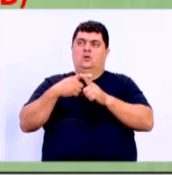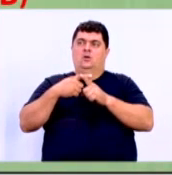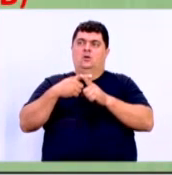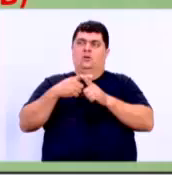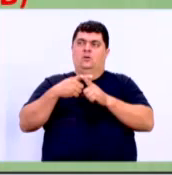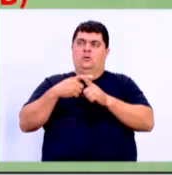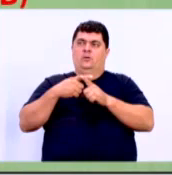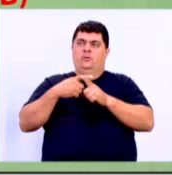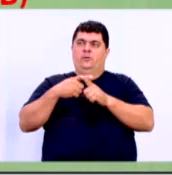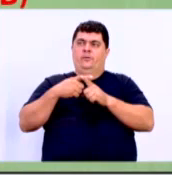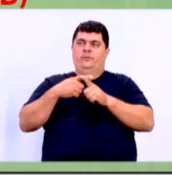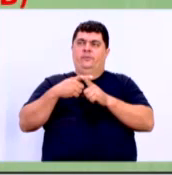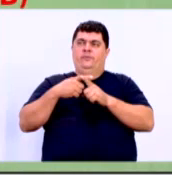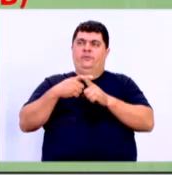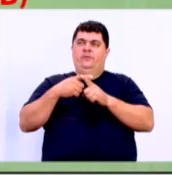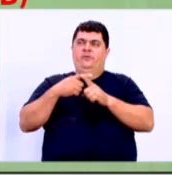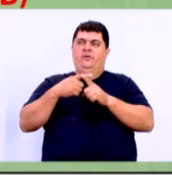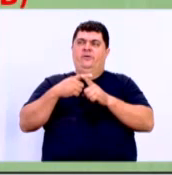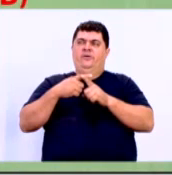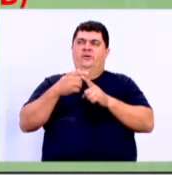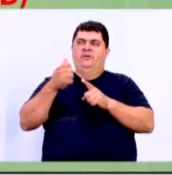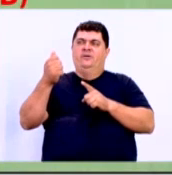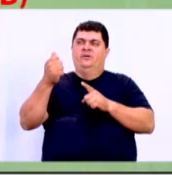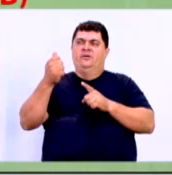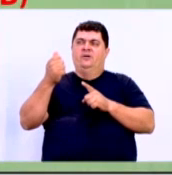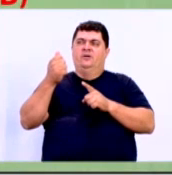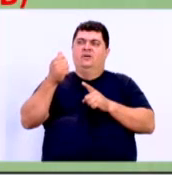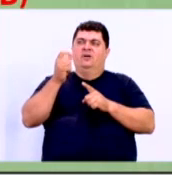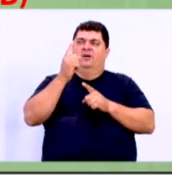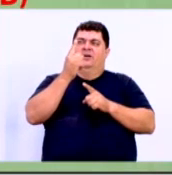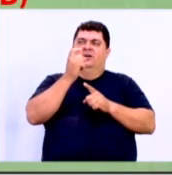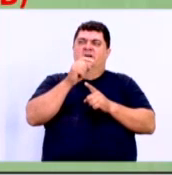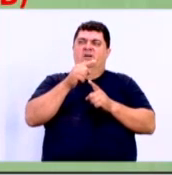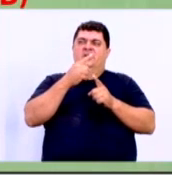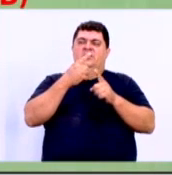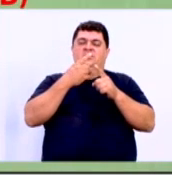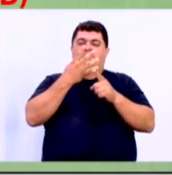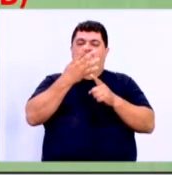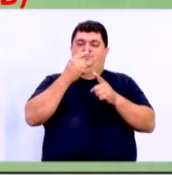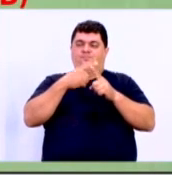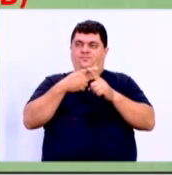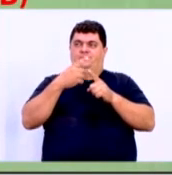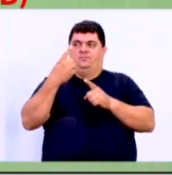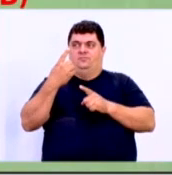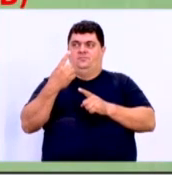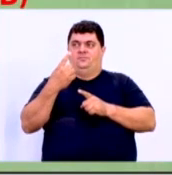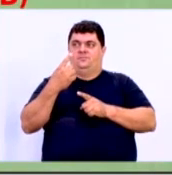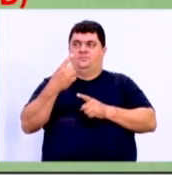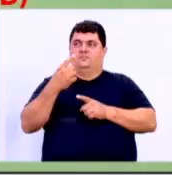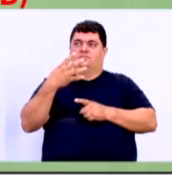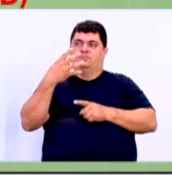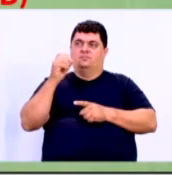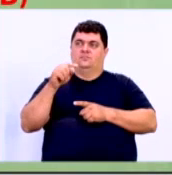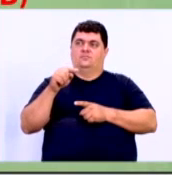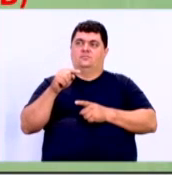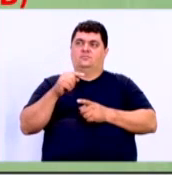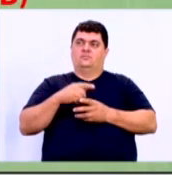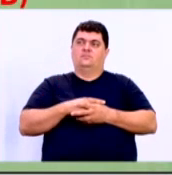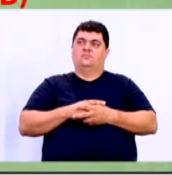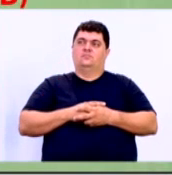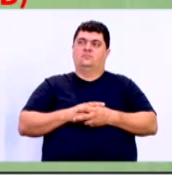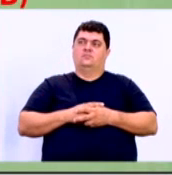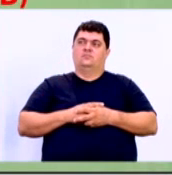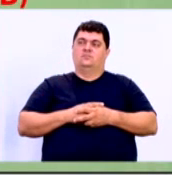Vamos lá, produção de A. Ele produziu quanto? 1.000. 4 vezes 1.000, 4.000.